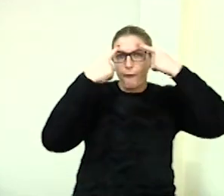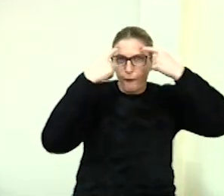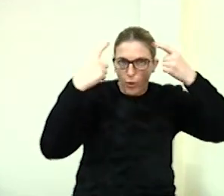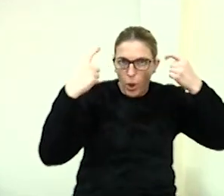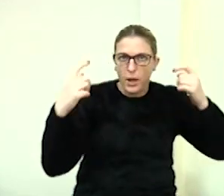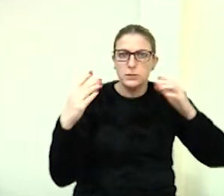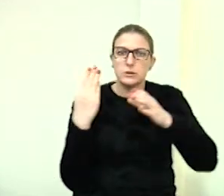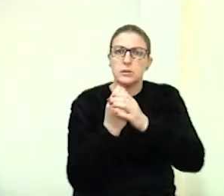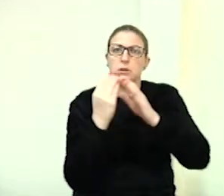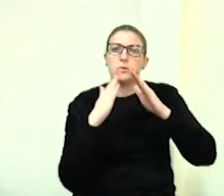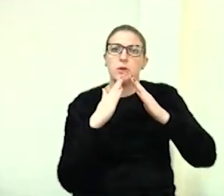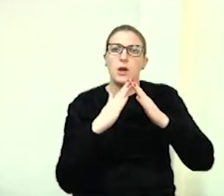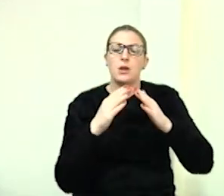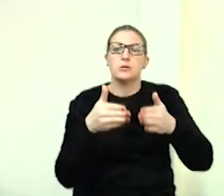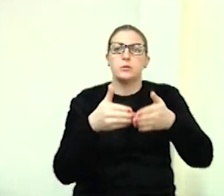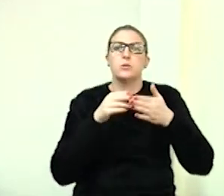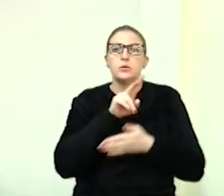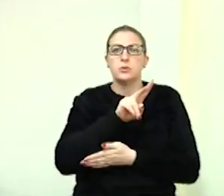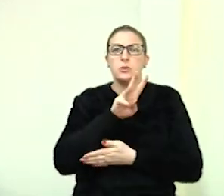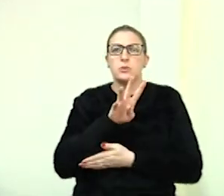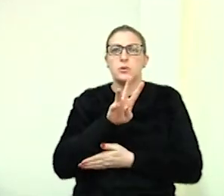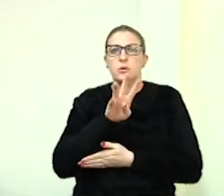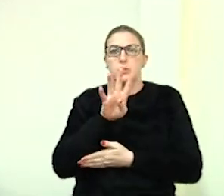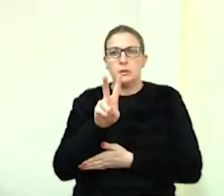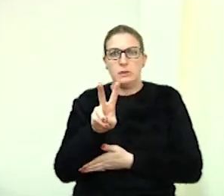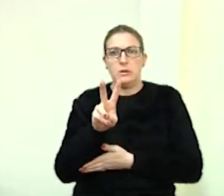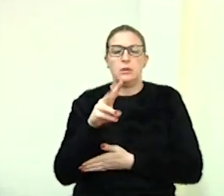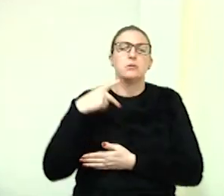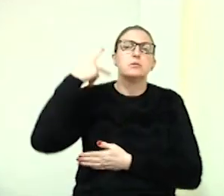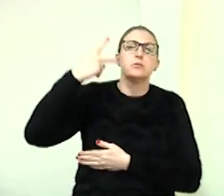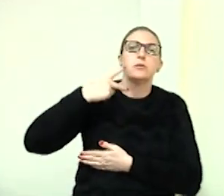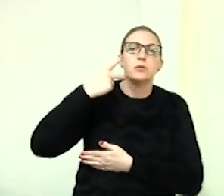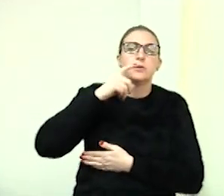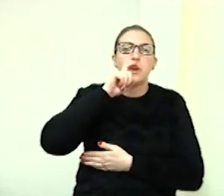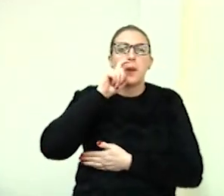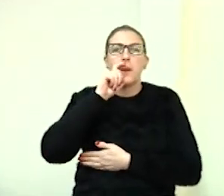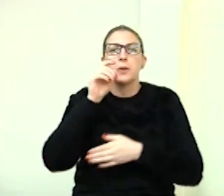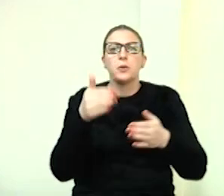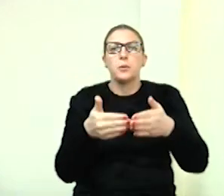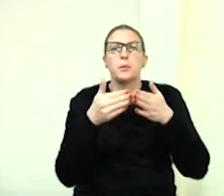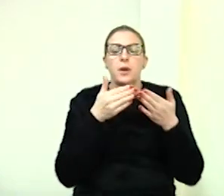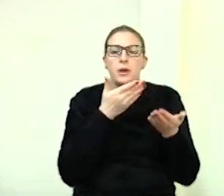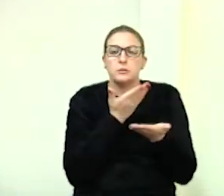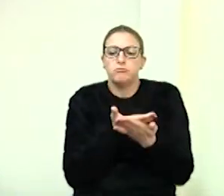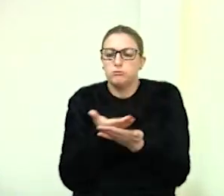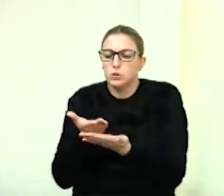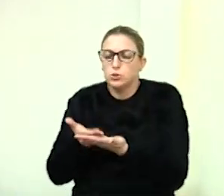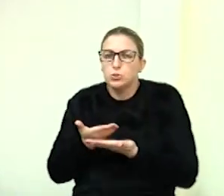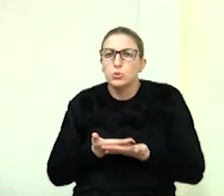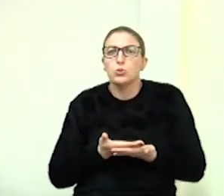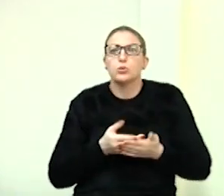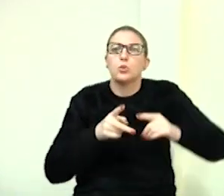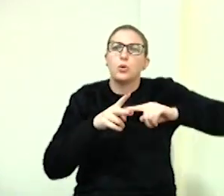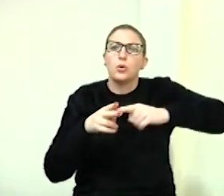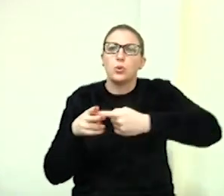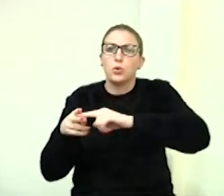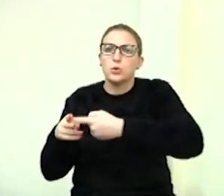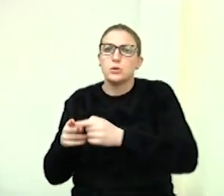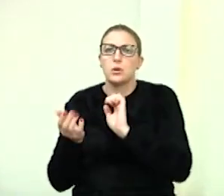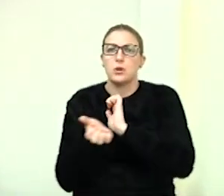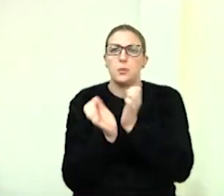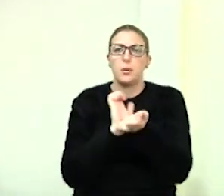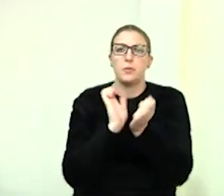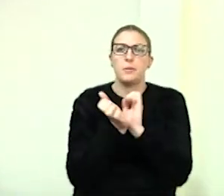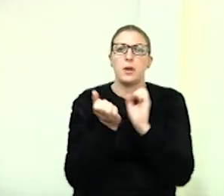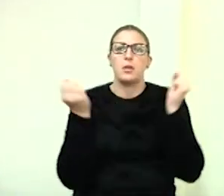243, Sérgio Alves Bento, solicita aos órgãos competentes do Poder Executivo Municipal estudo de viabilidade para o conserto dos aparelhos de